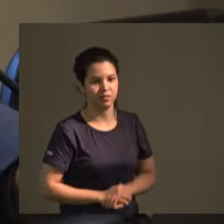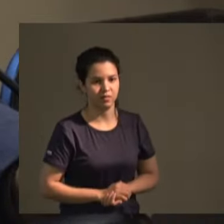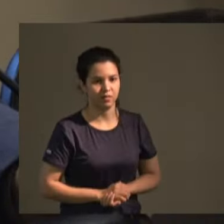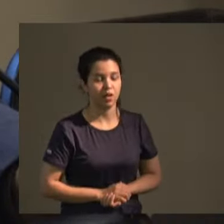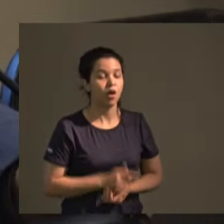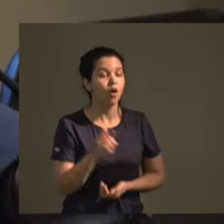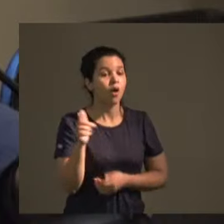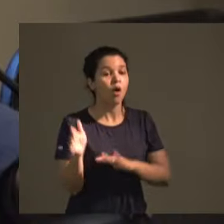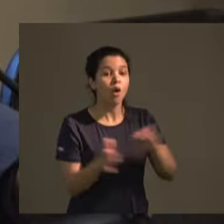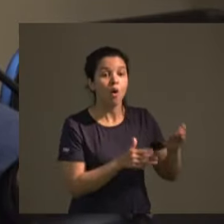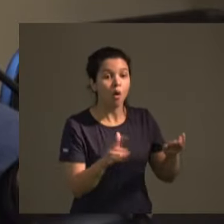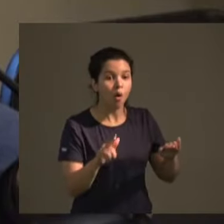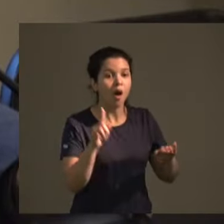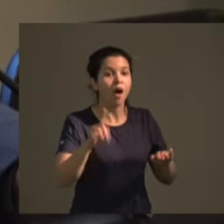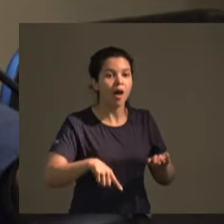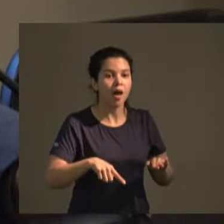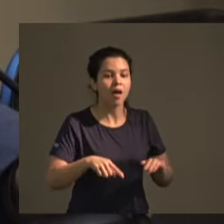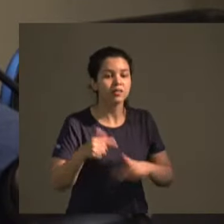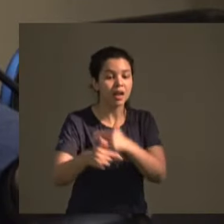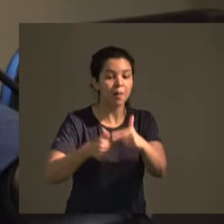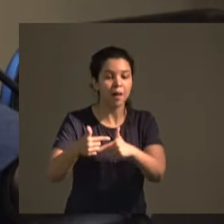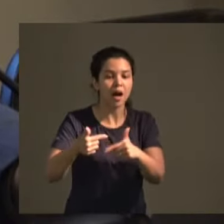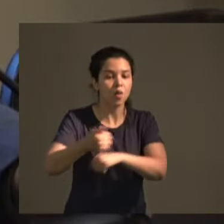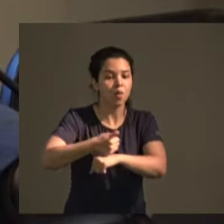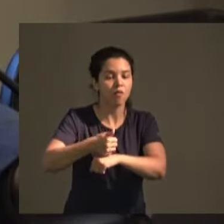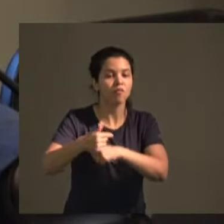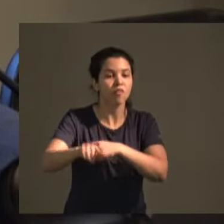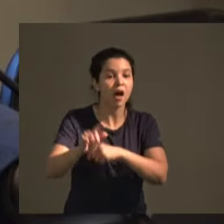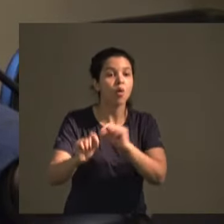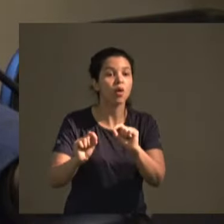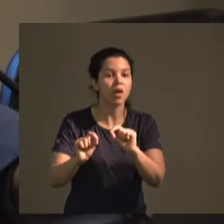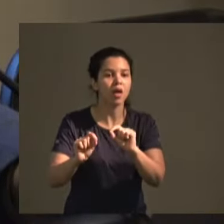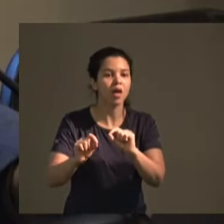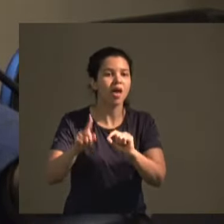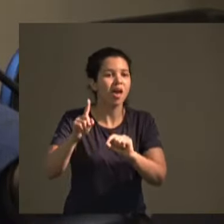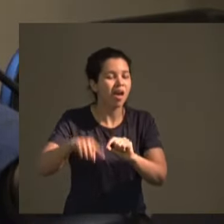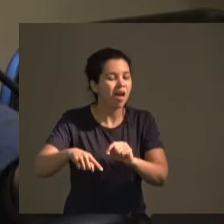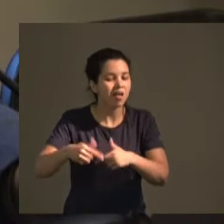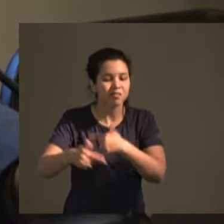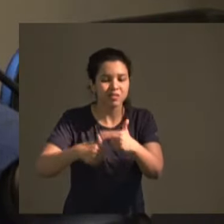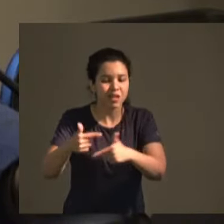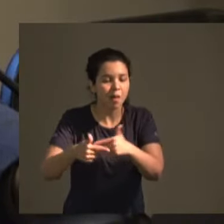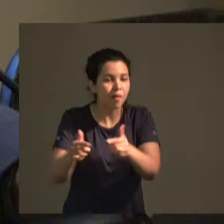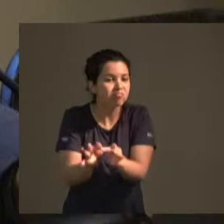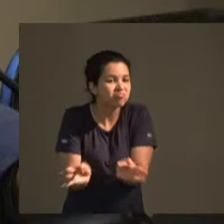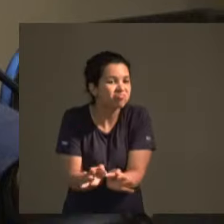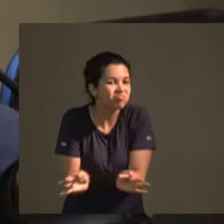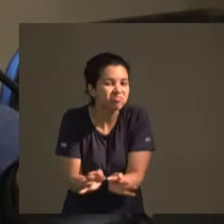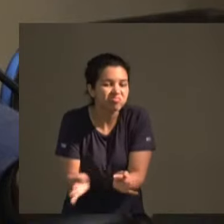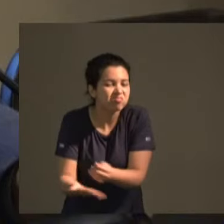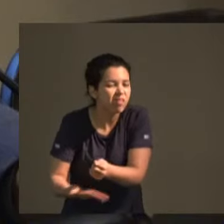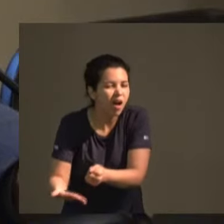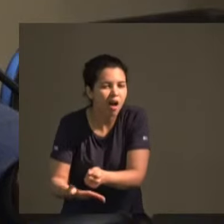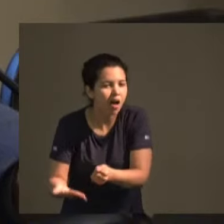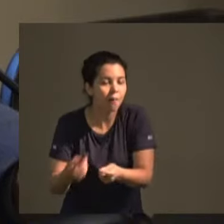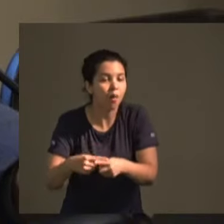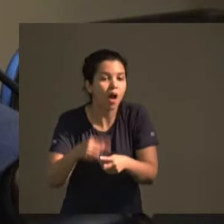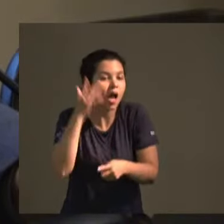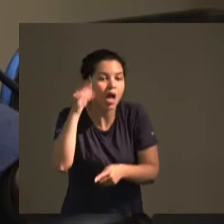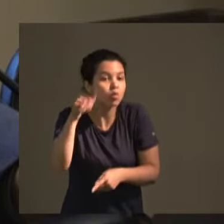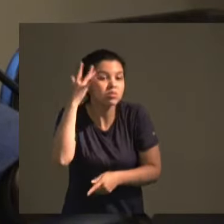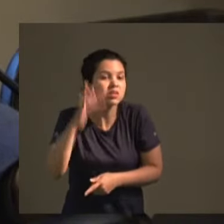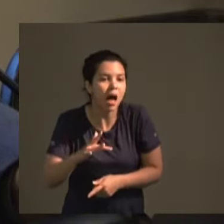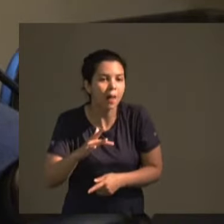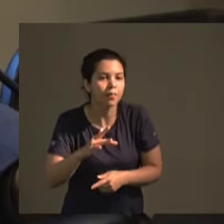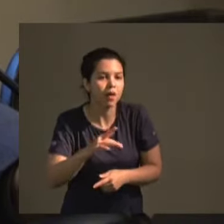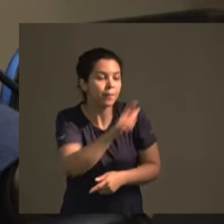cargos mais periféricos para a pessoa com deficiência, porque eles não entendem que existe pessoas com deficiência formadas,